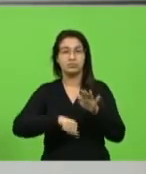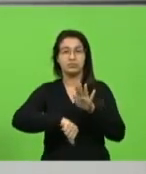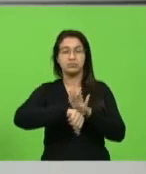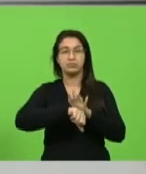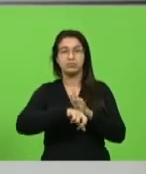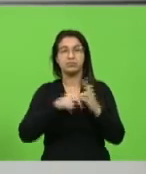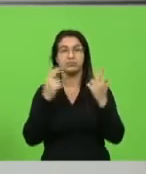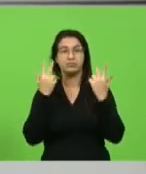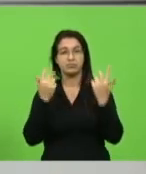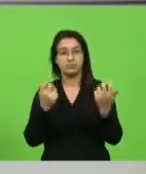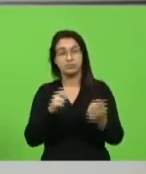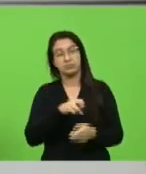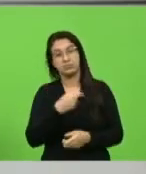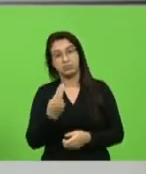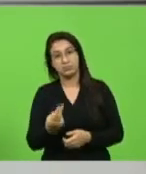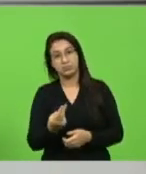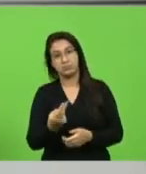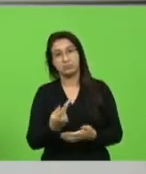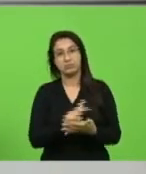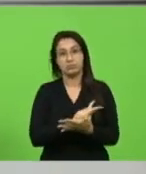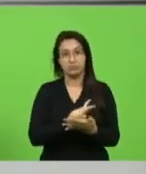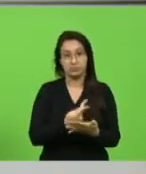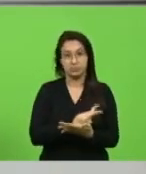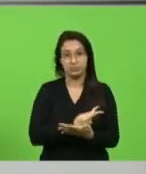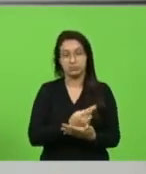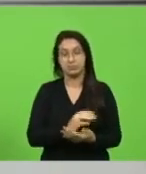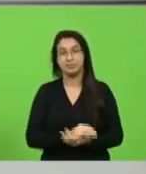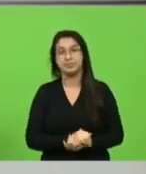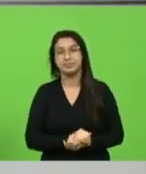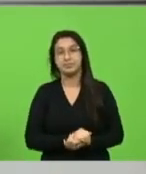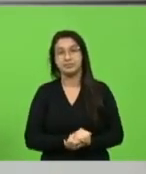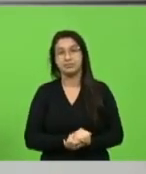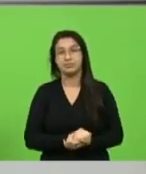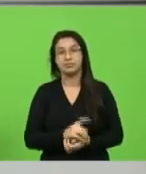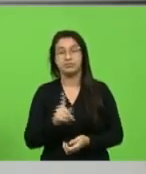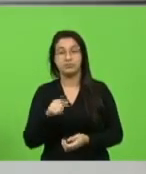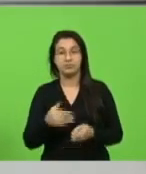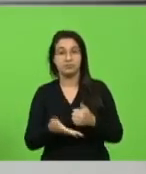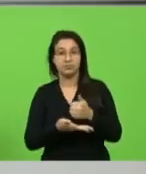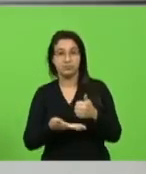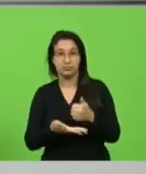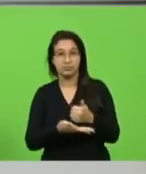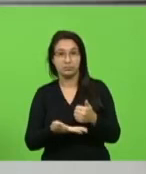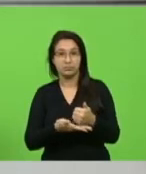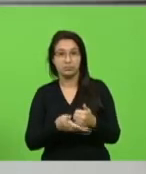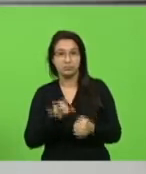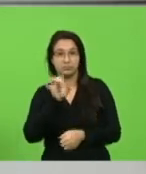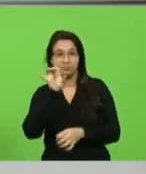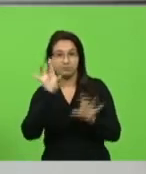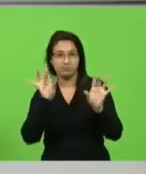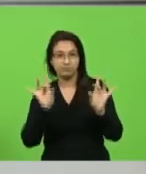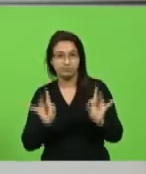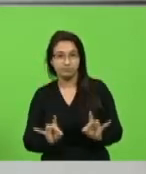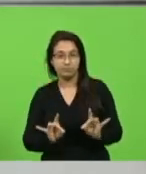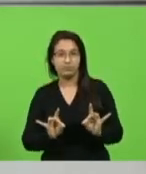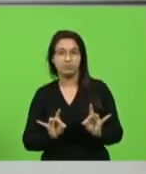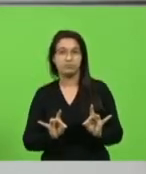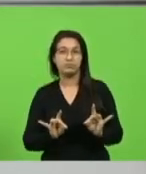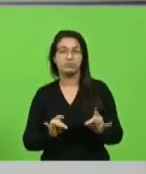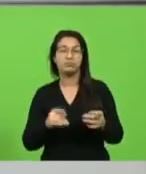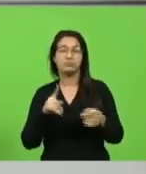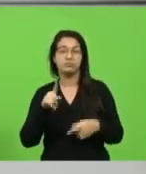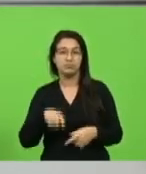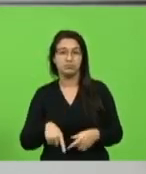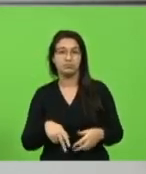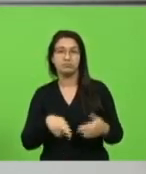de improbidade, e é com base nesse padrão específico que se infere aqui a